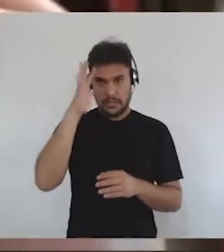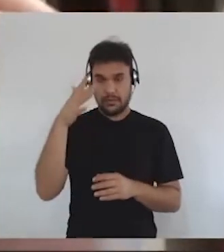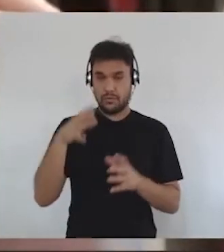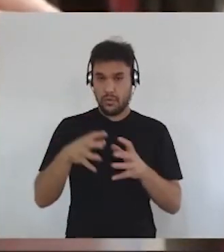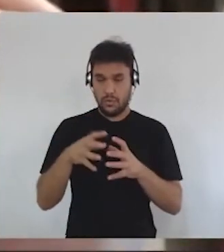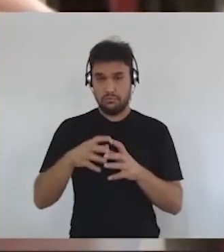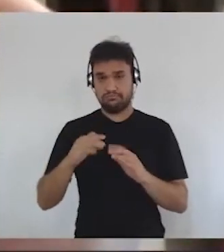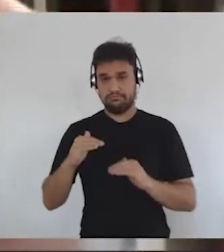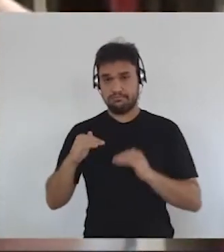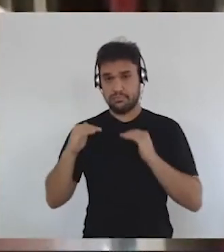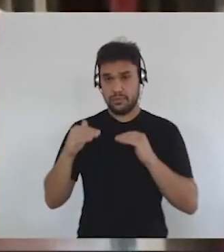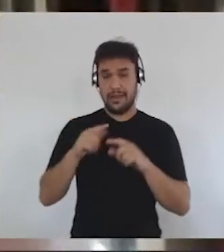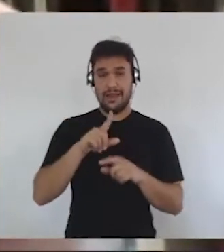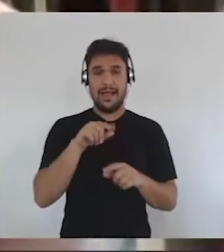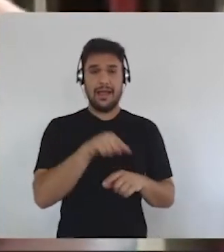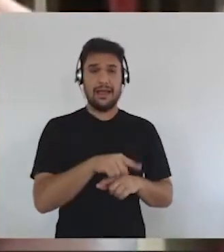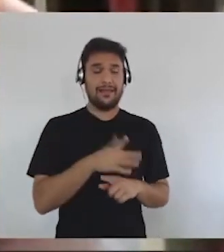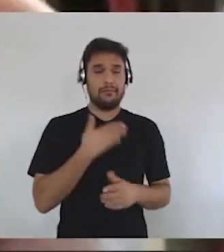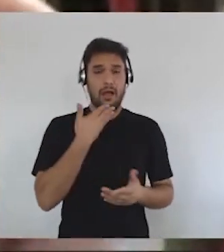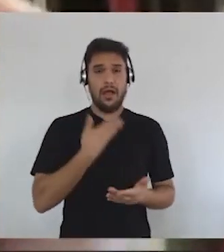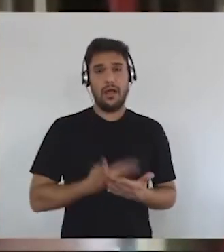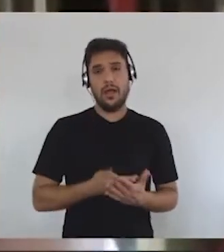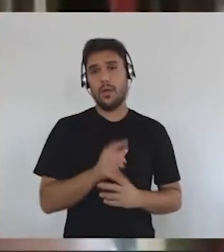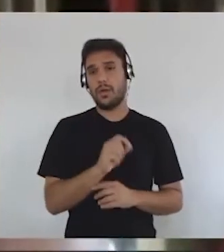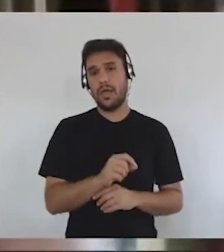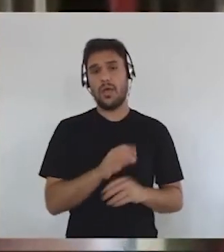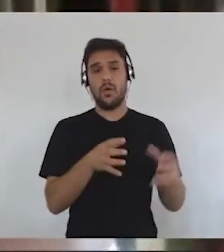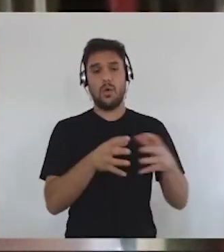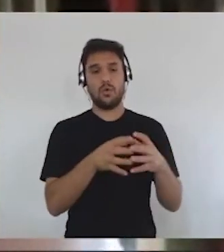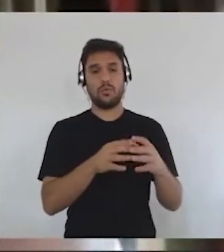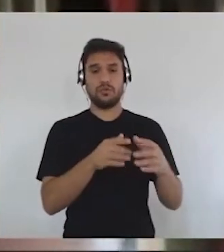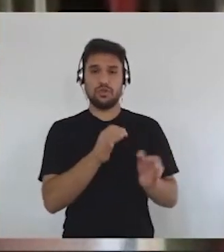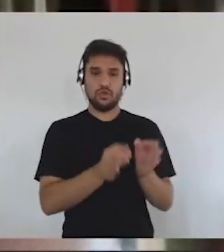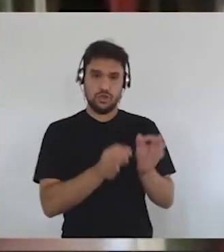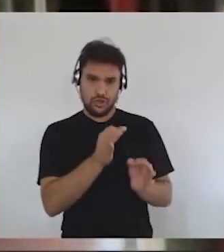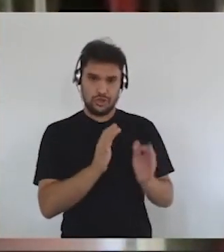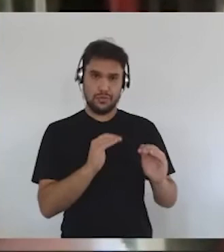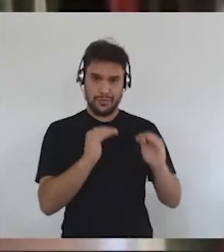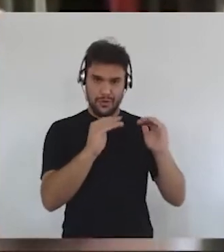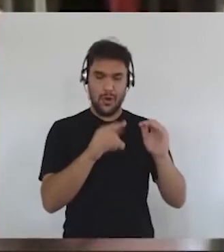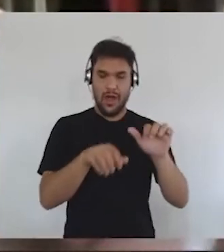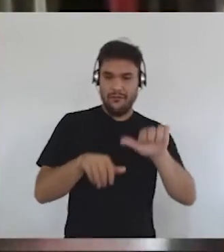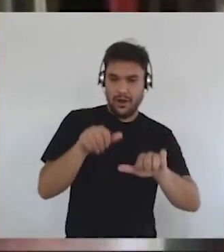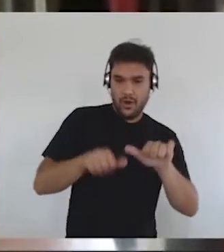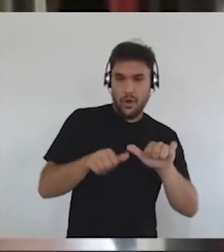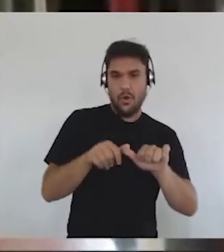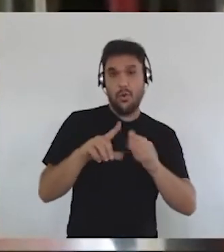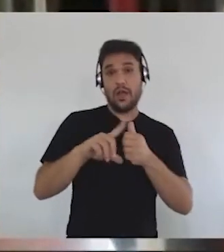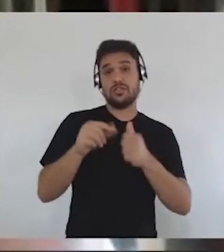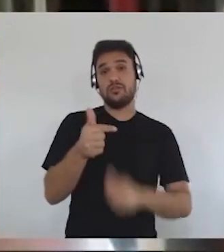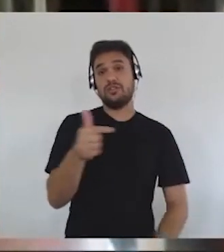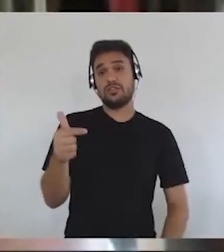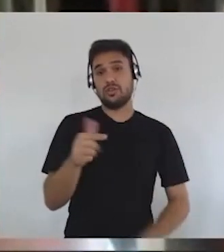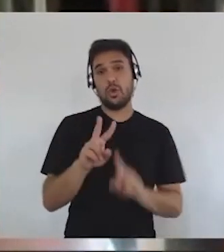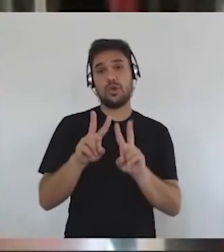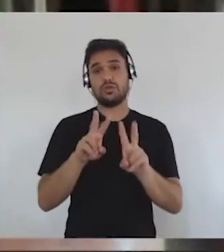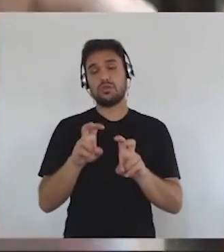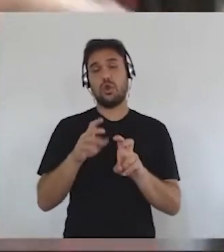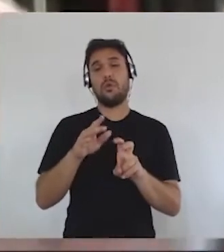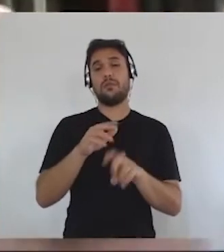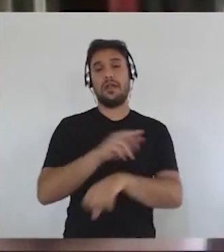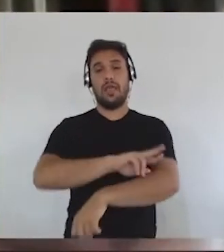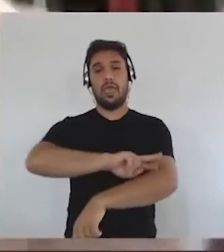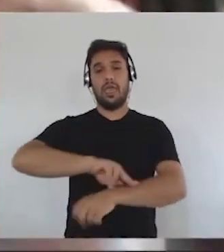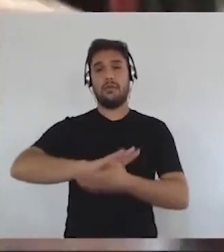objeções preliminares, e aí que me chamou a atenção, a Corte Nacional de Justiça foi analisar o artigo 22 da Convenção sobre Discriminação Racial,